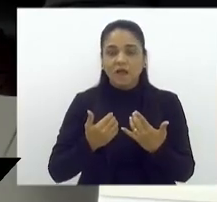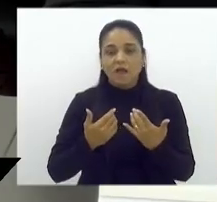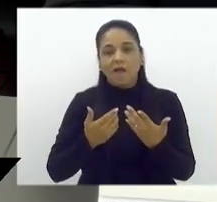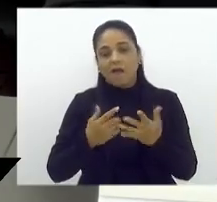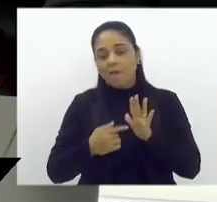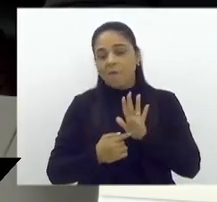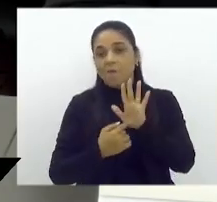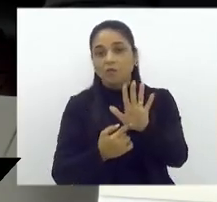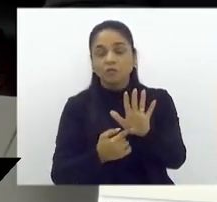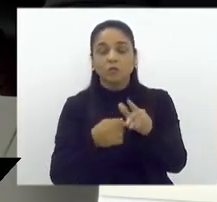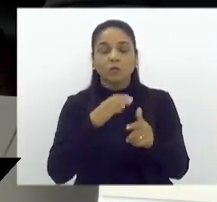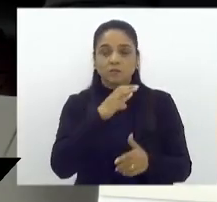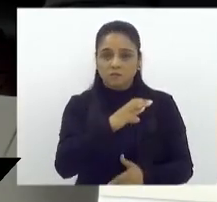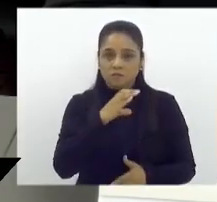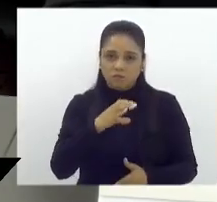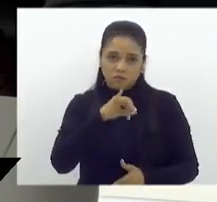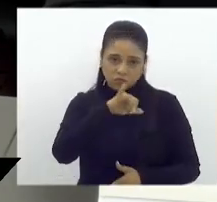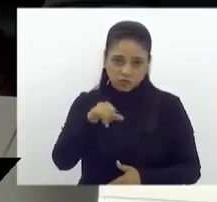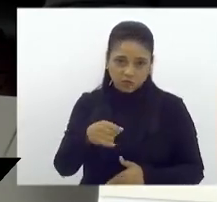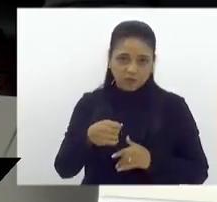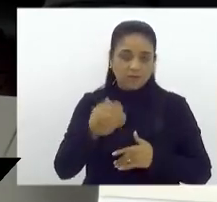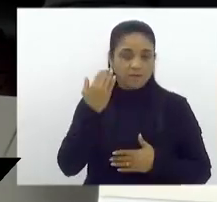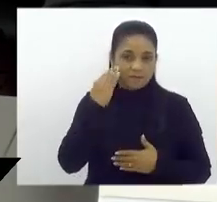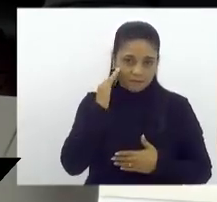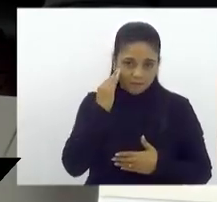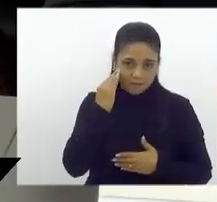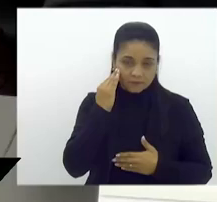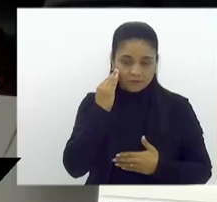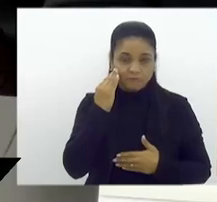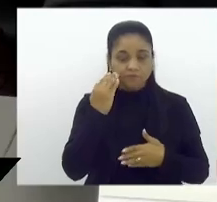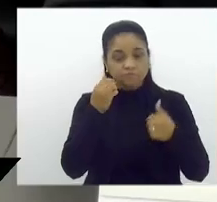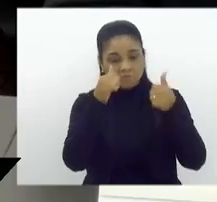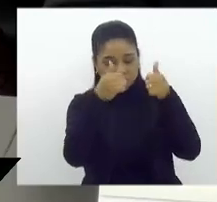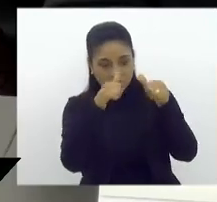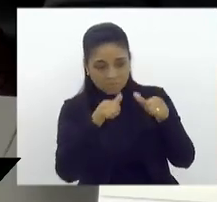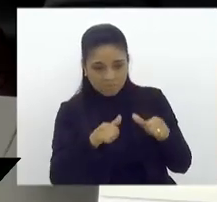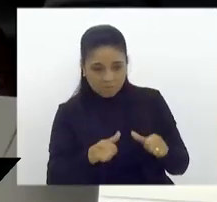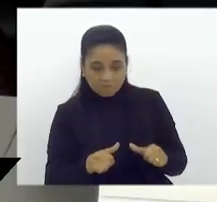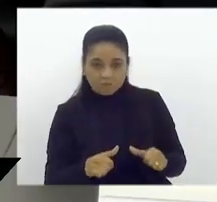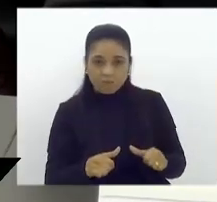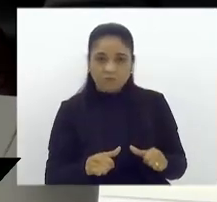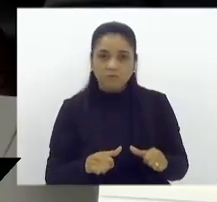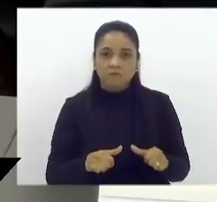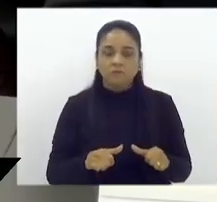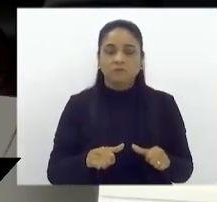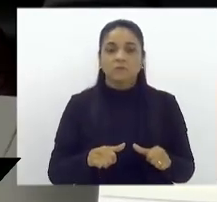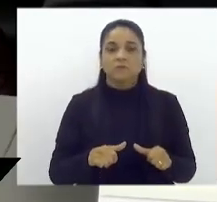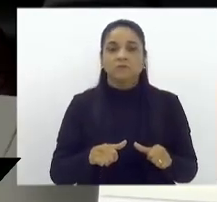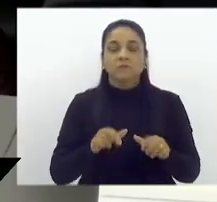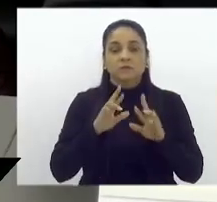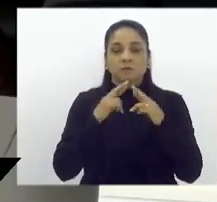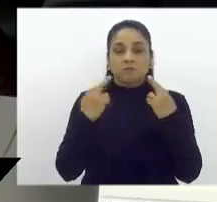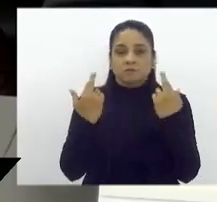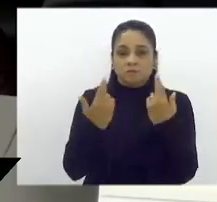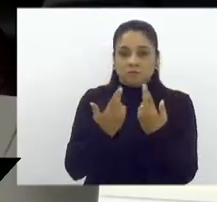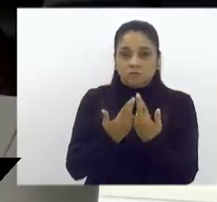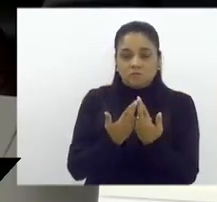CCJ compreende. A gente está analisando, muitas vezes nas reuniões,